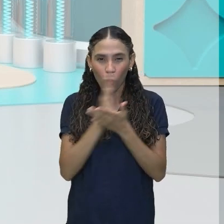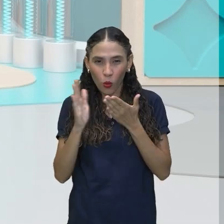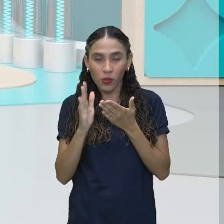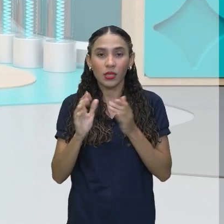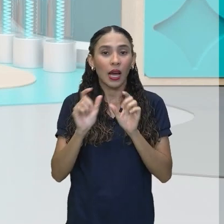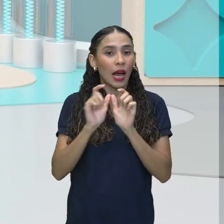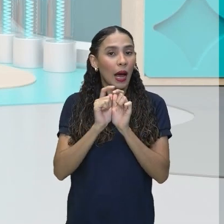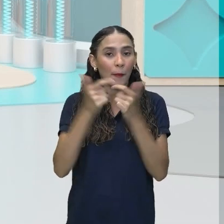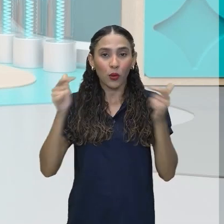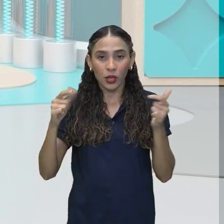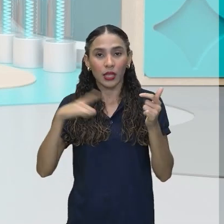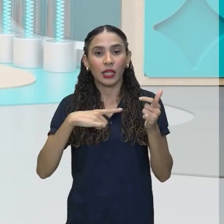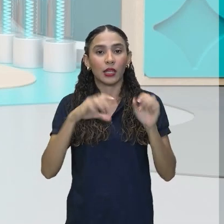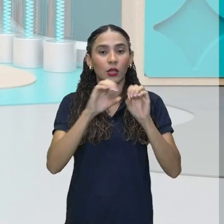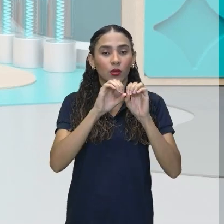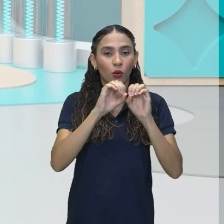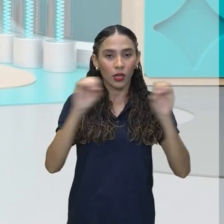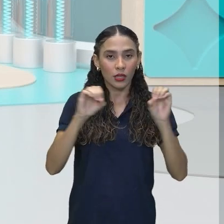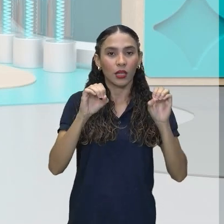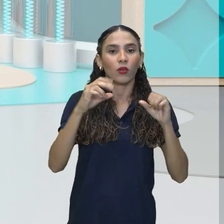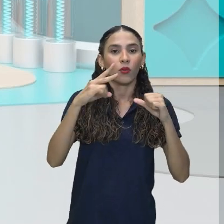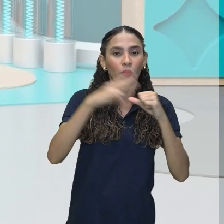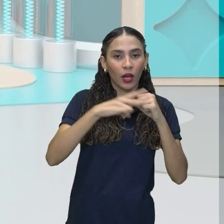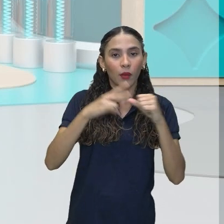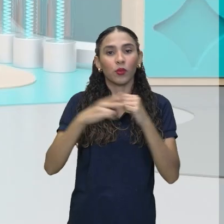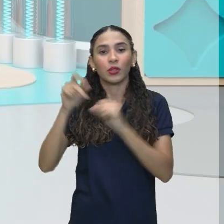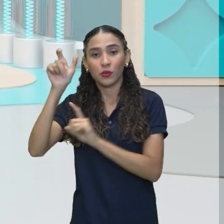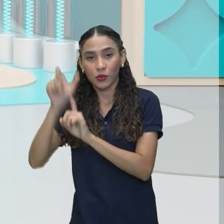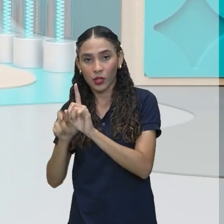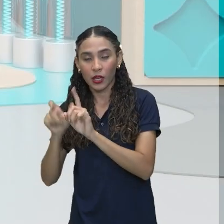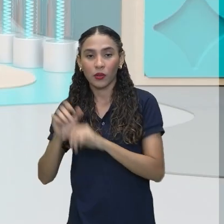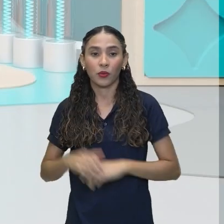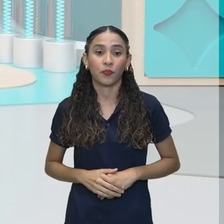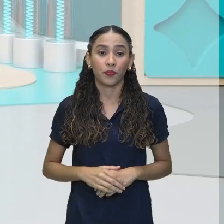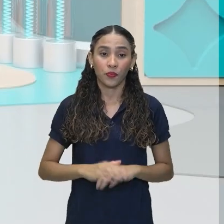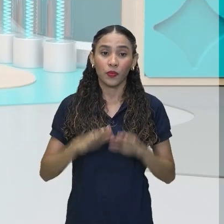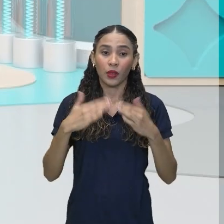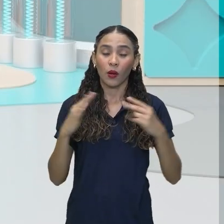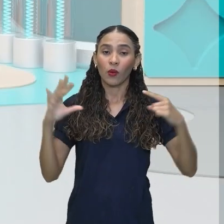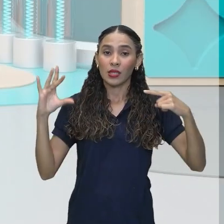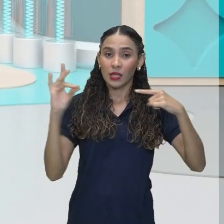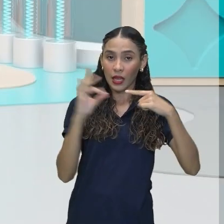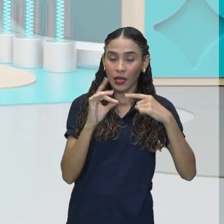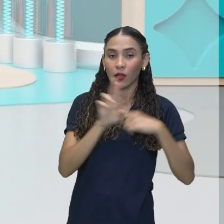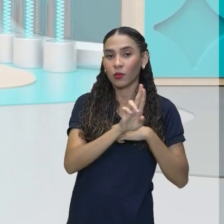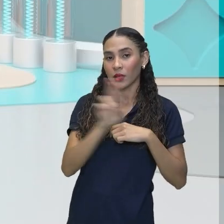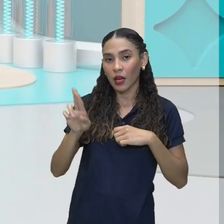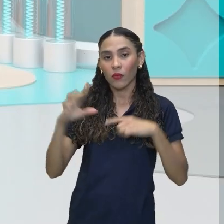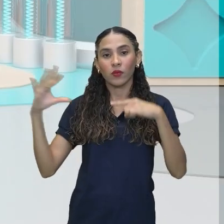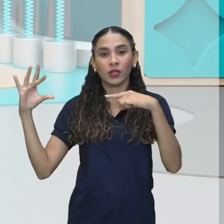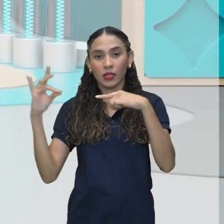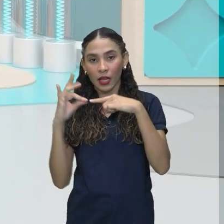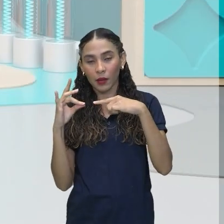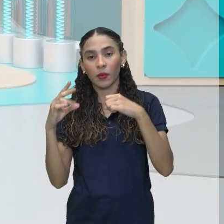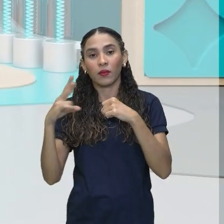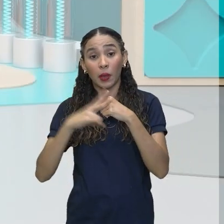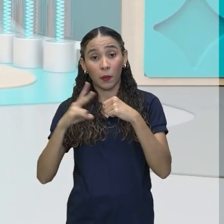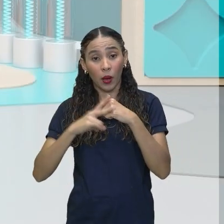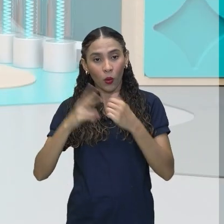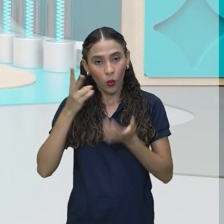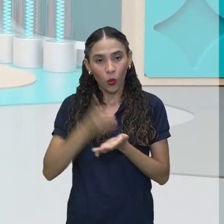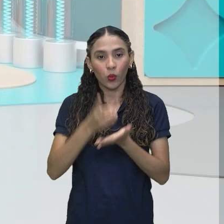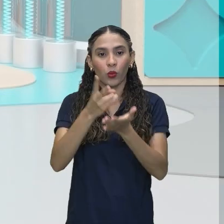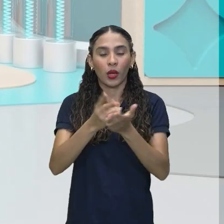essas duas partes, tá? Então, agora que eu apresentei para vocês sintagma nominal e verbal, vou avançar. Vamos